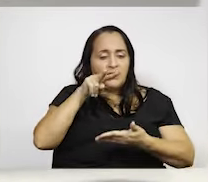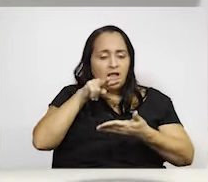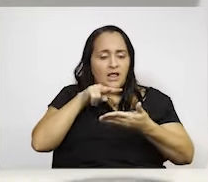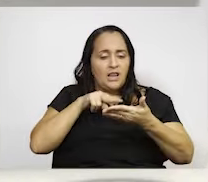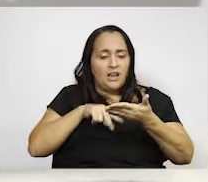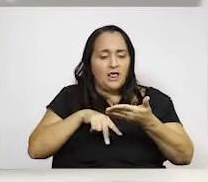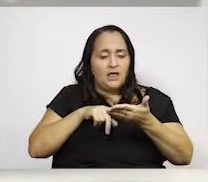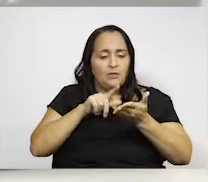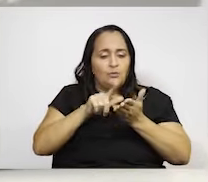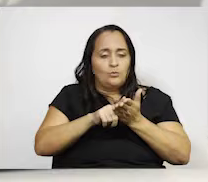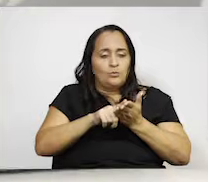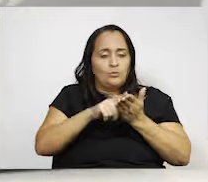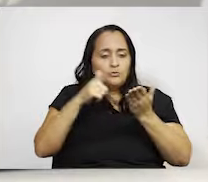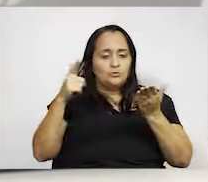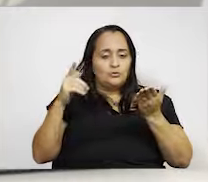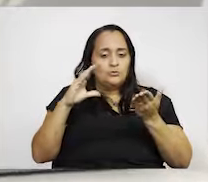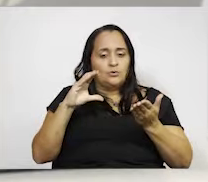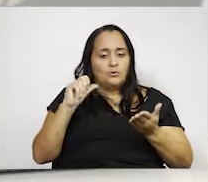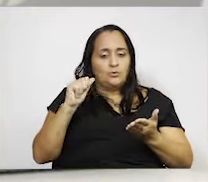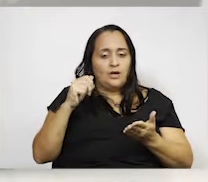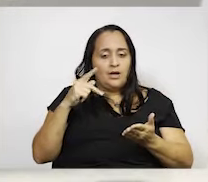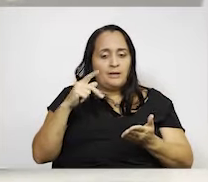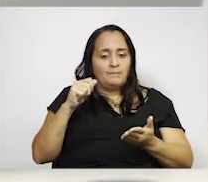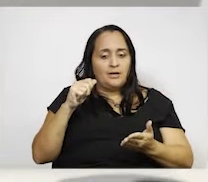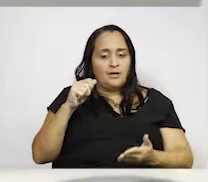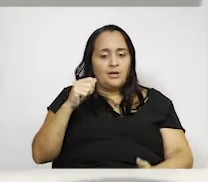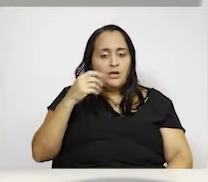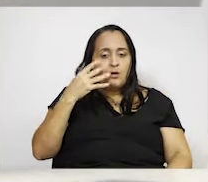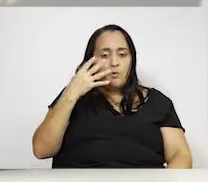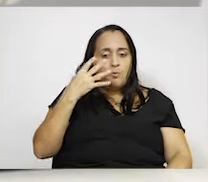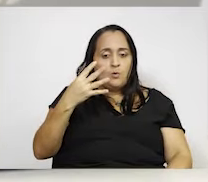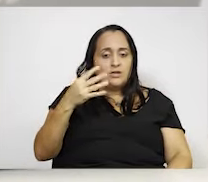momento, lendo a capa do jornal, a gente tem